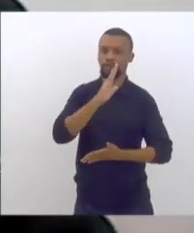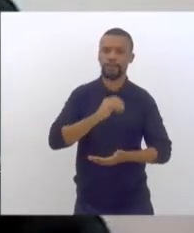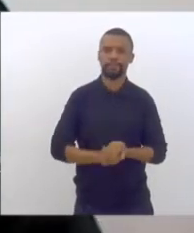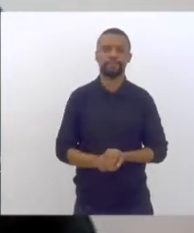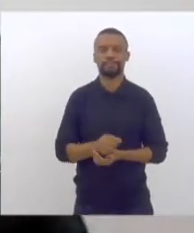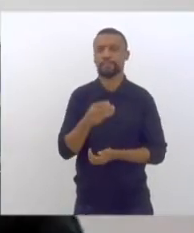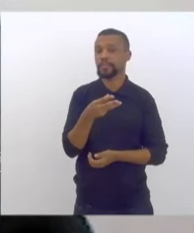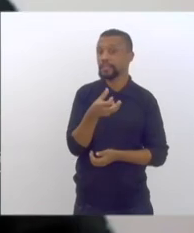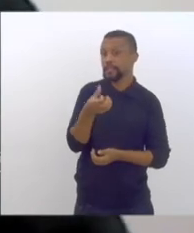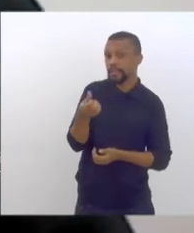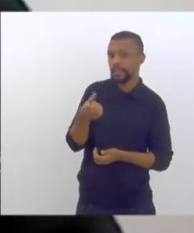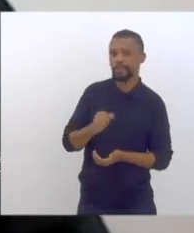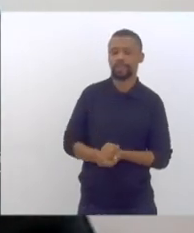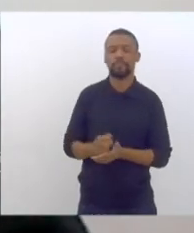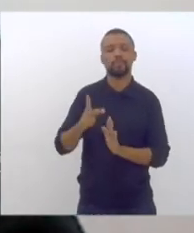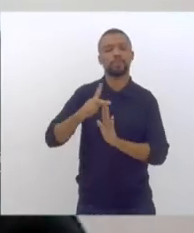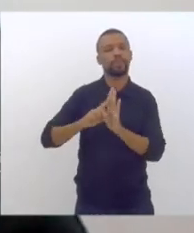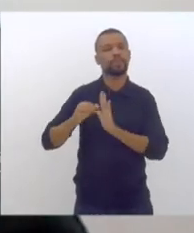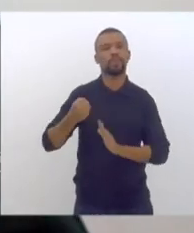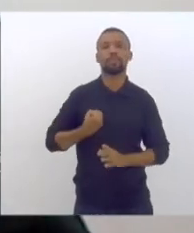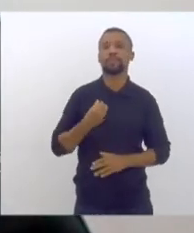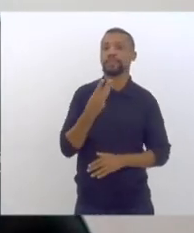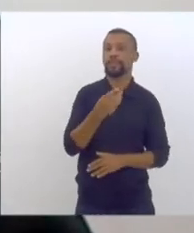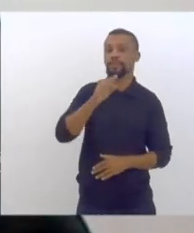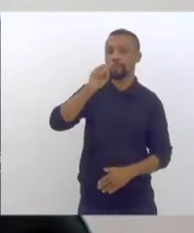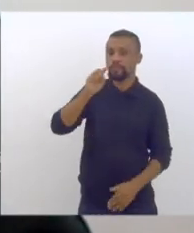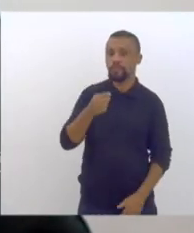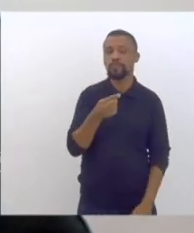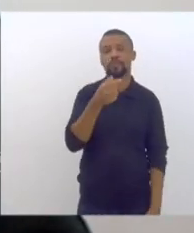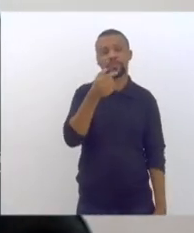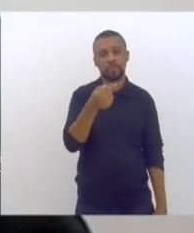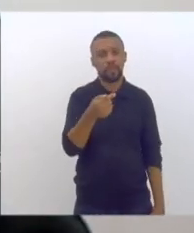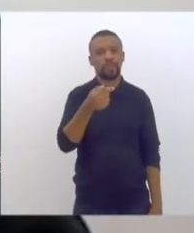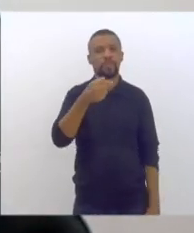36 projeto de lei nº